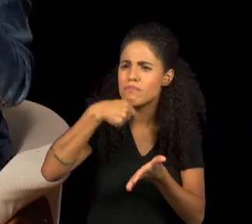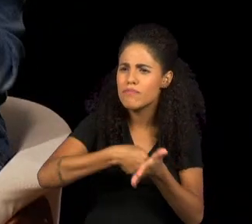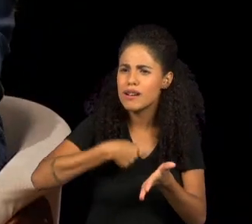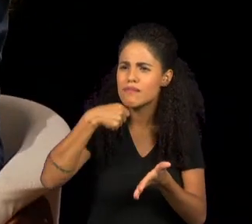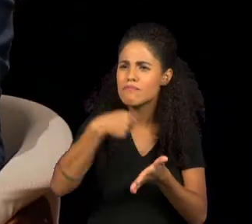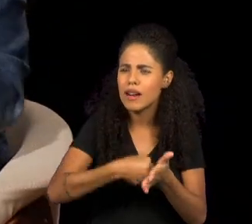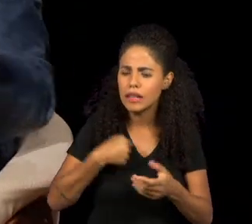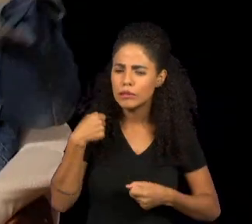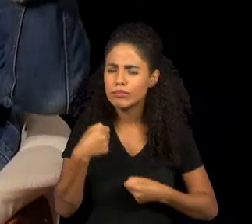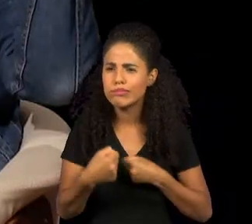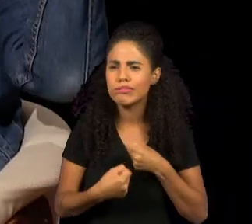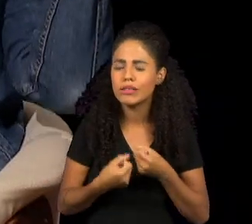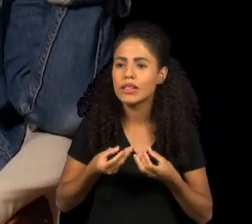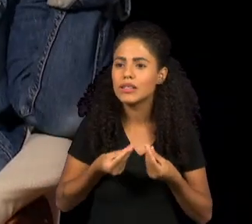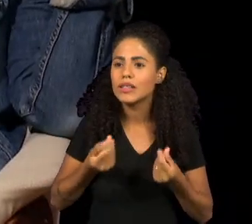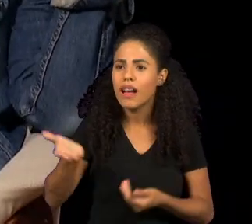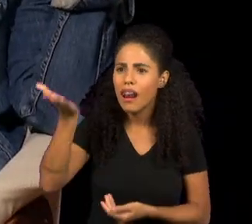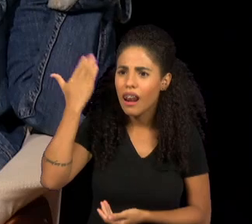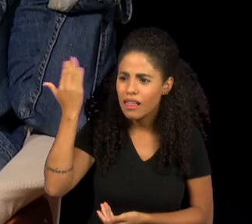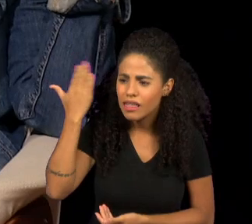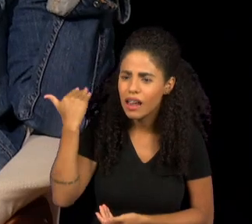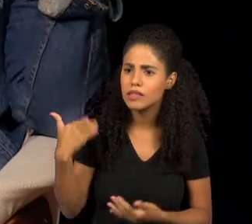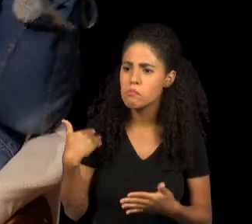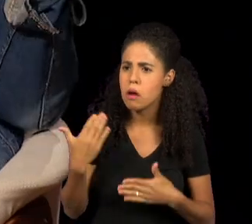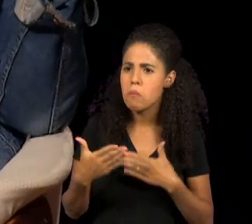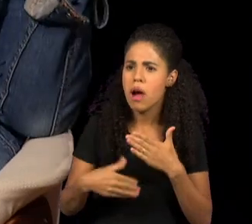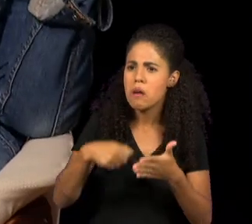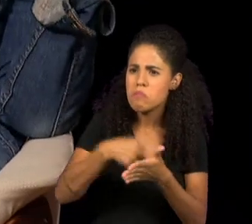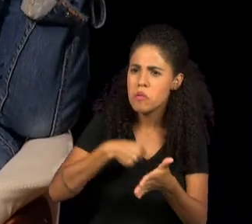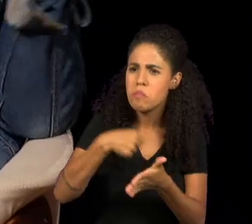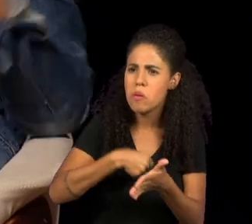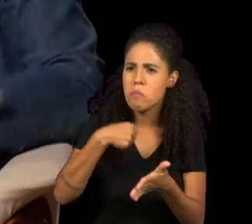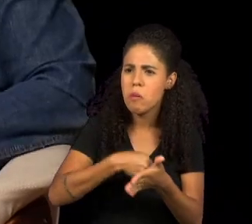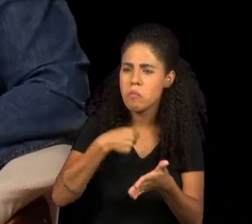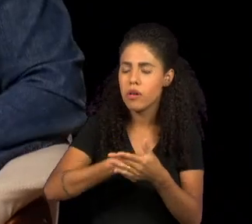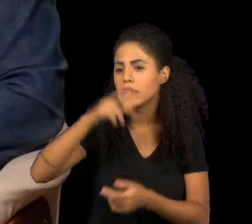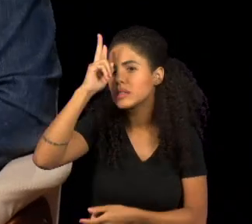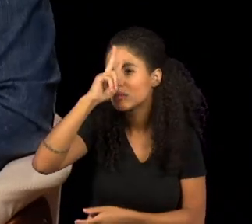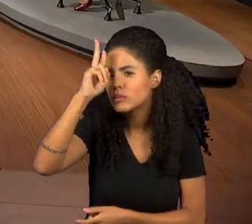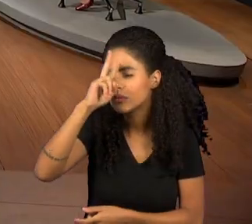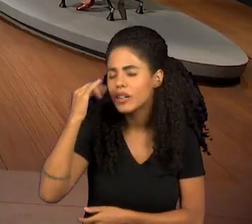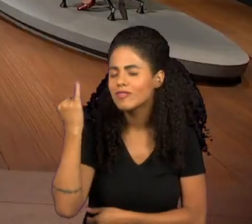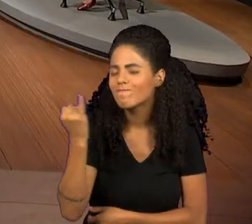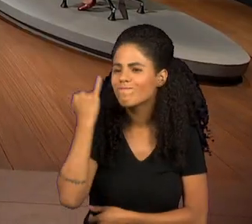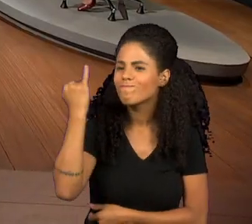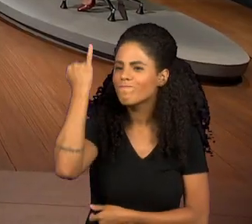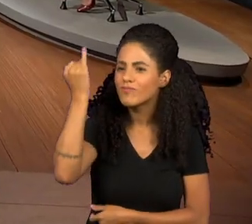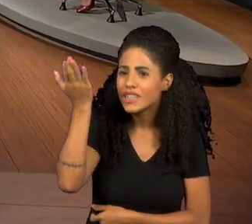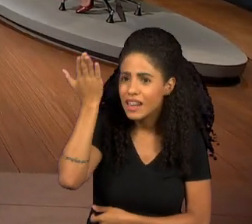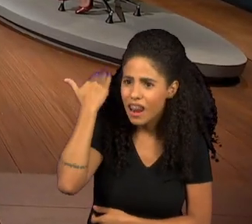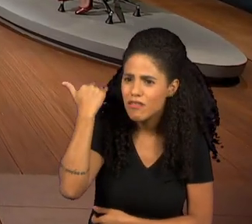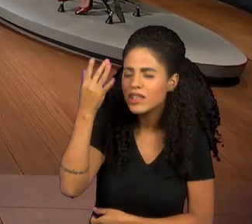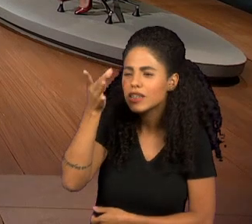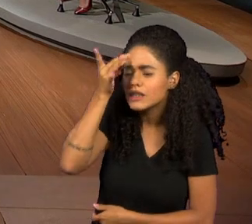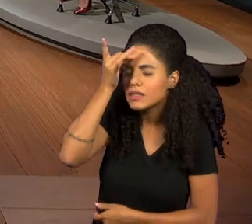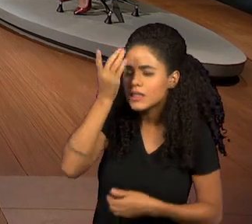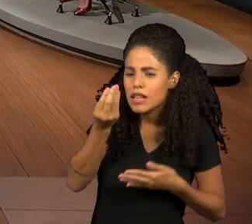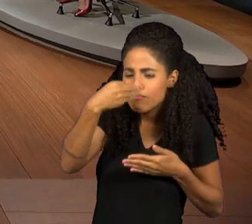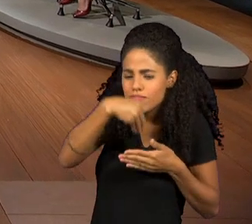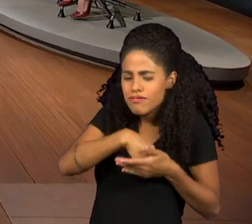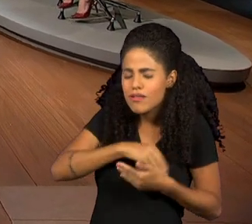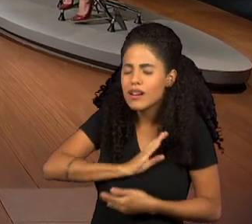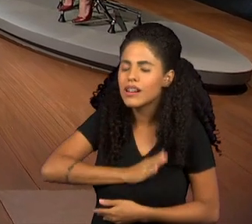corre tanto que lá atrás vai ficando. E momentos tão importantes, pessoas tão importantes na vida, você